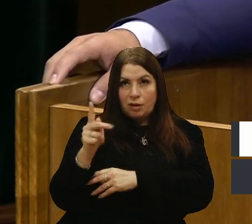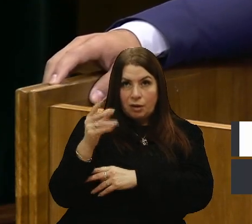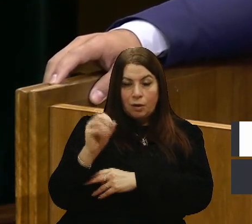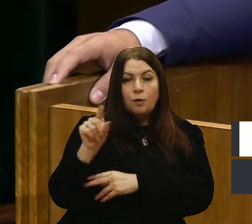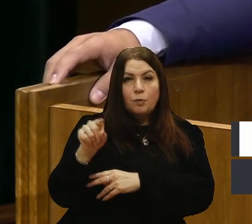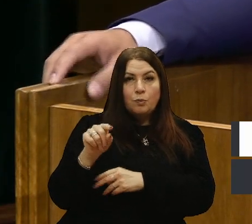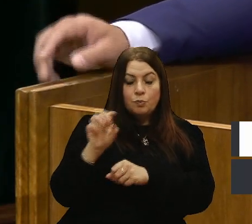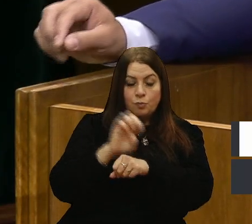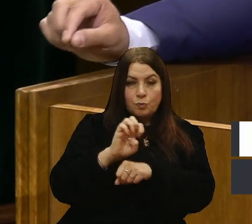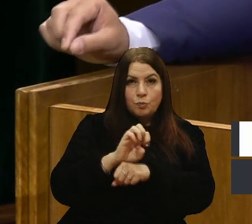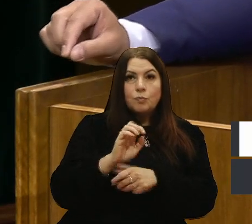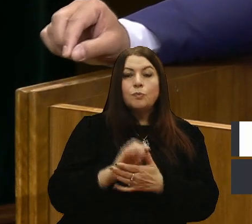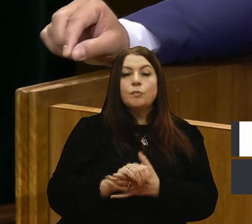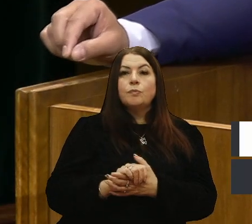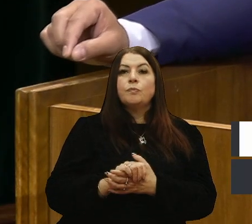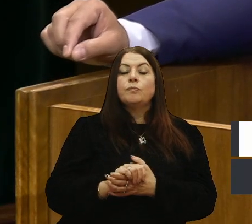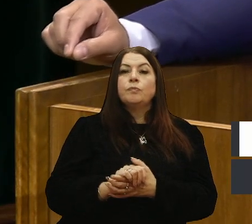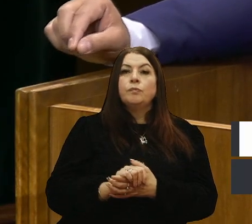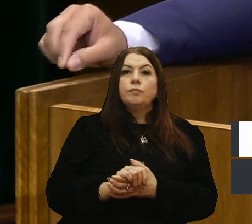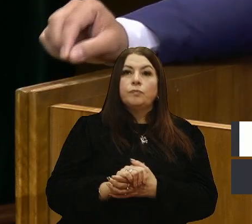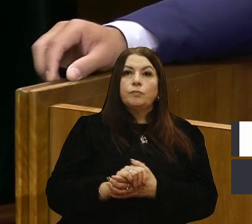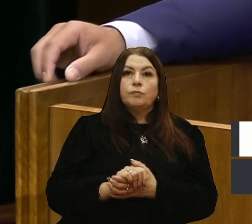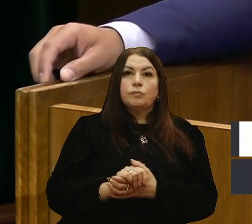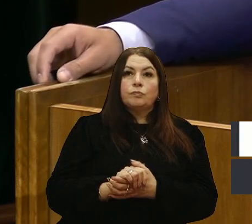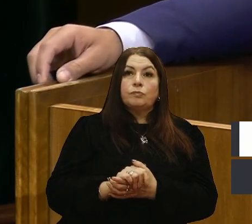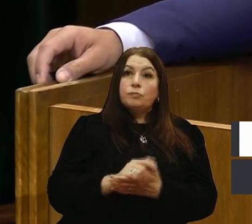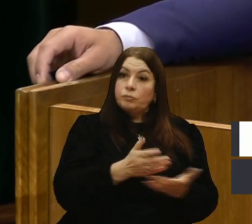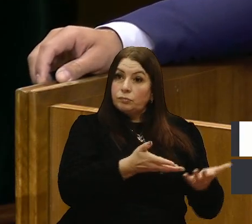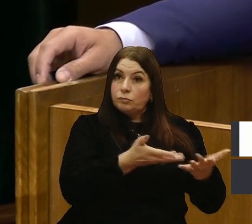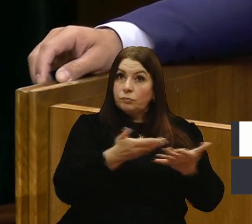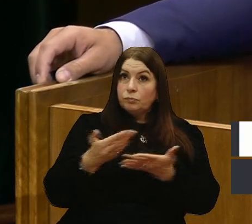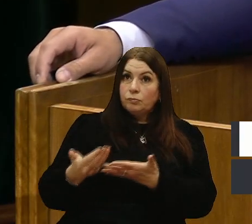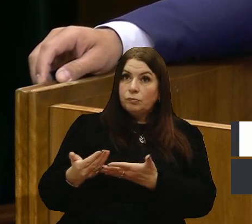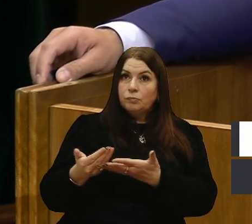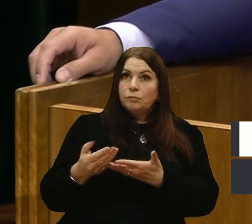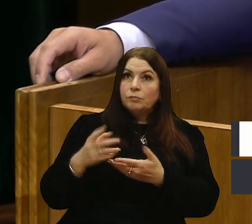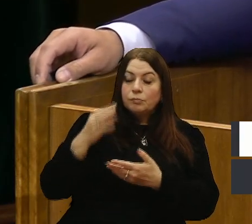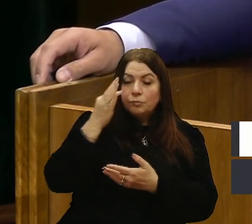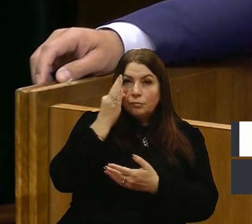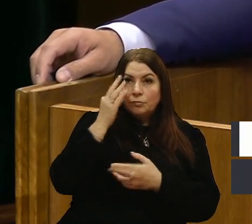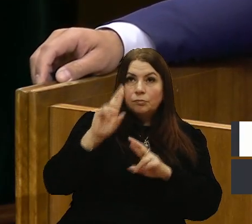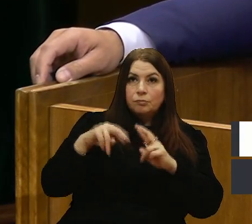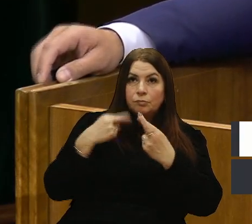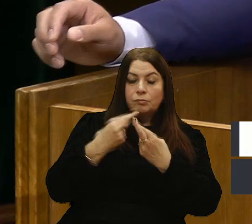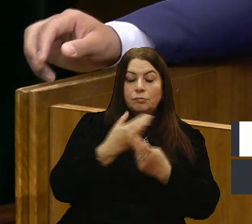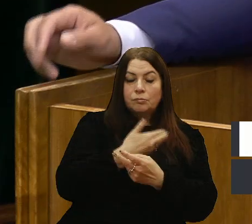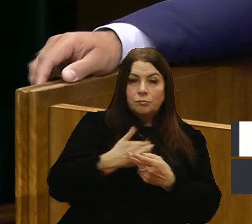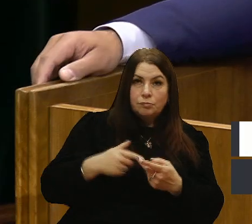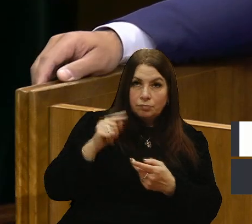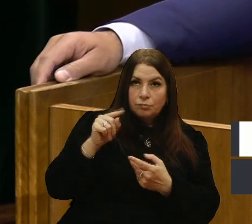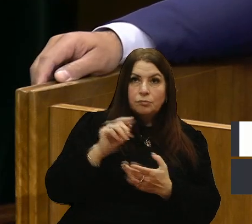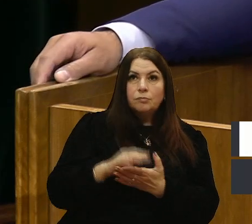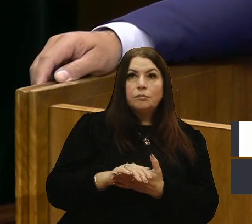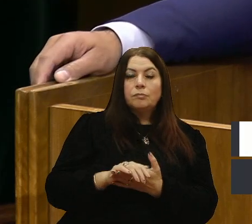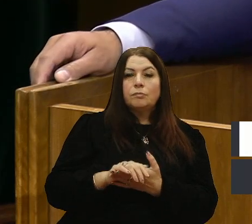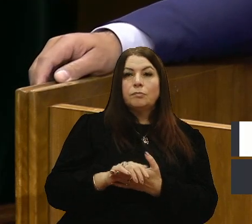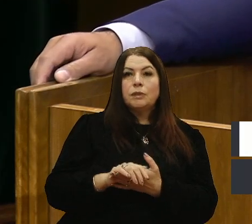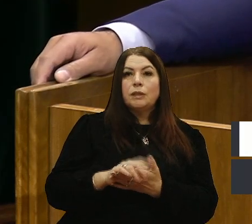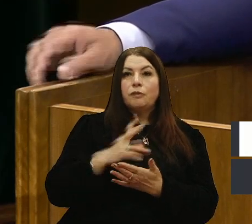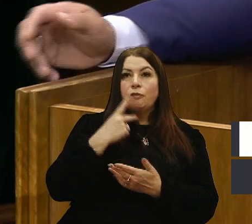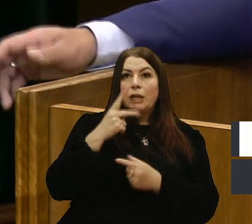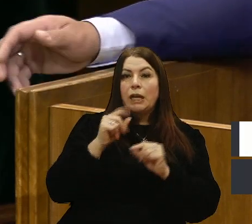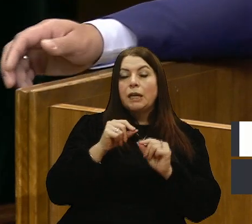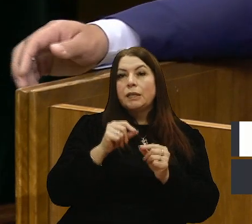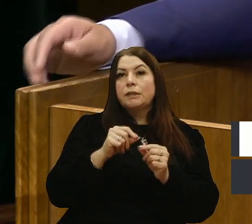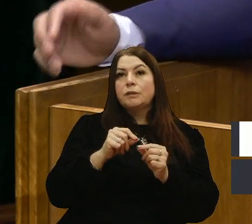daqui do estado, e ela nos convidou para estar presente nessa audiência pública, no qual foi tratado